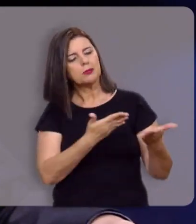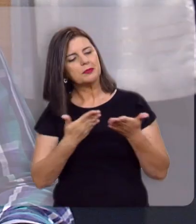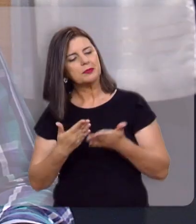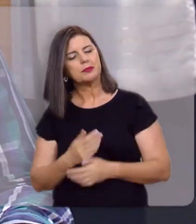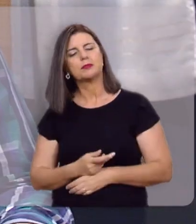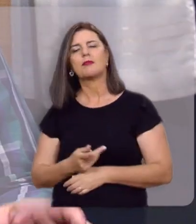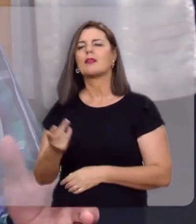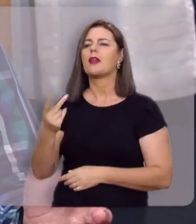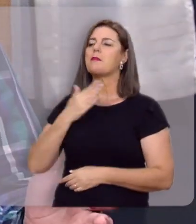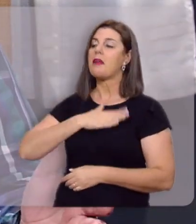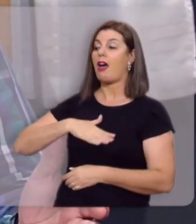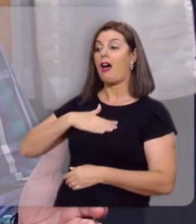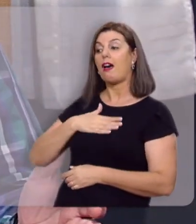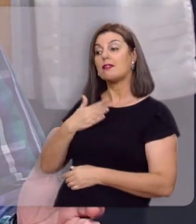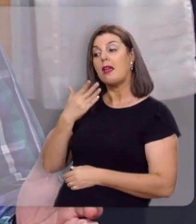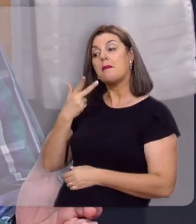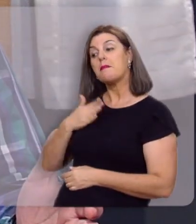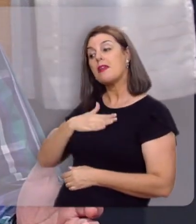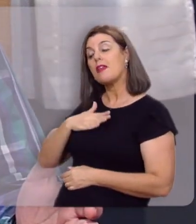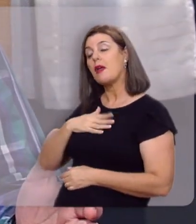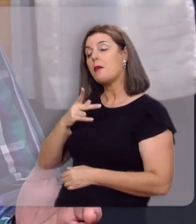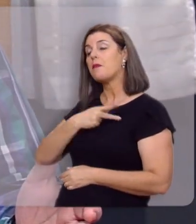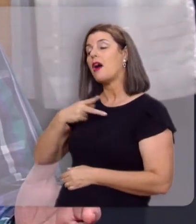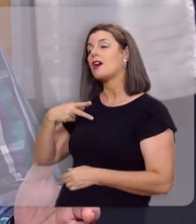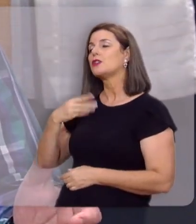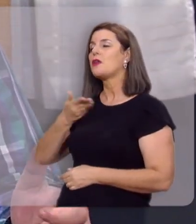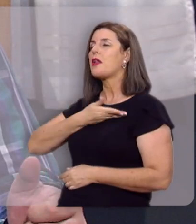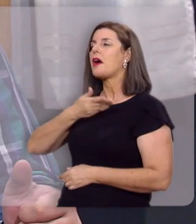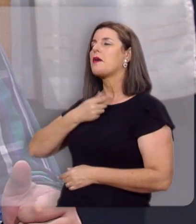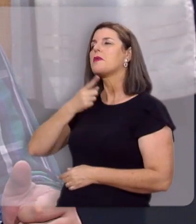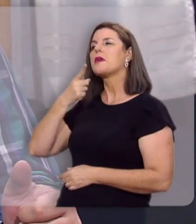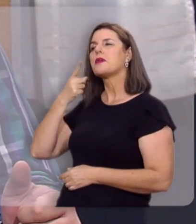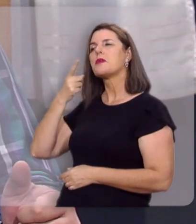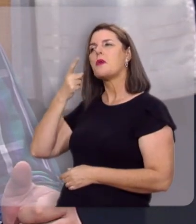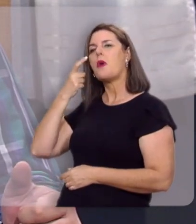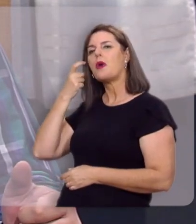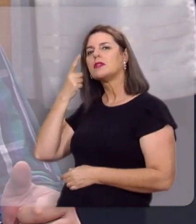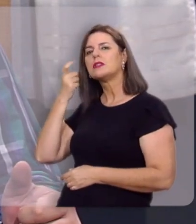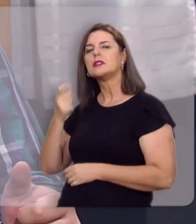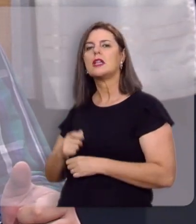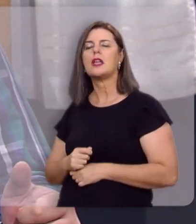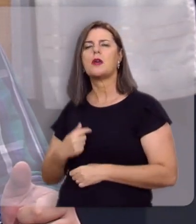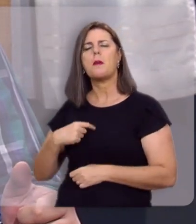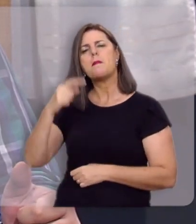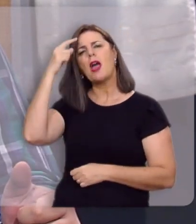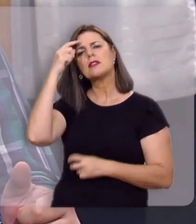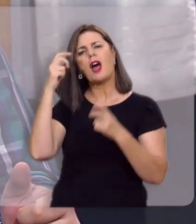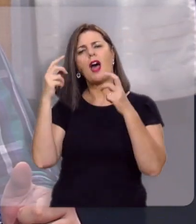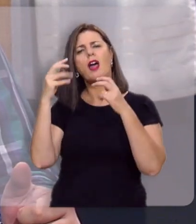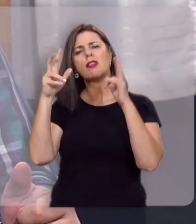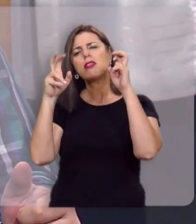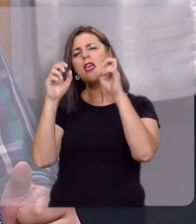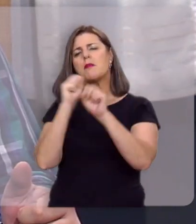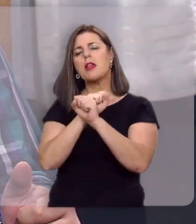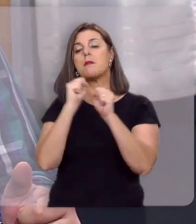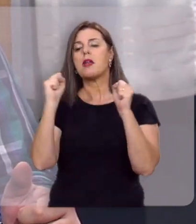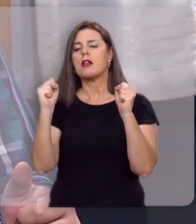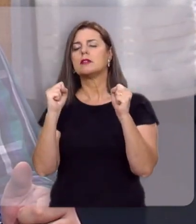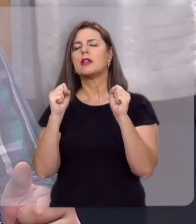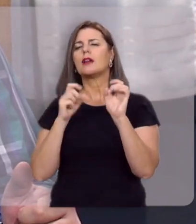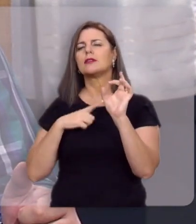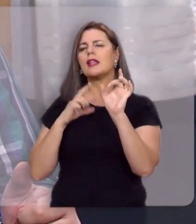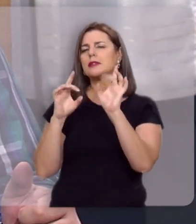uma vez. O prazer é todo meu querido amigo reverendo Rodrigo, e pensar nesse tema de libertação é